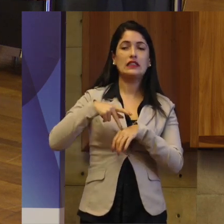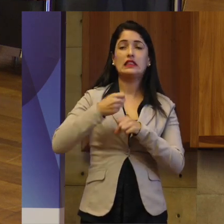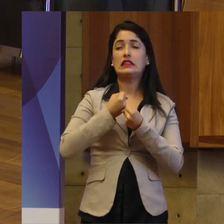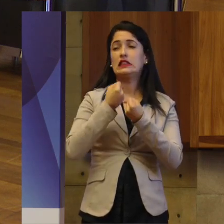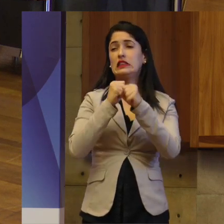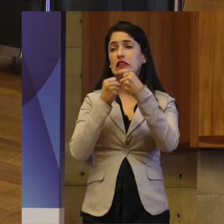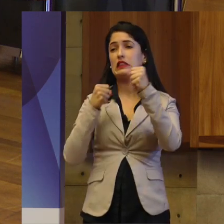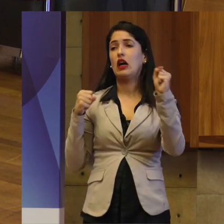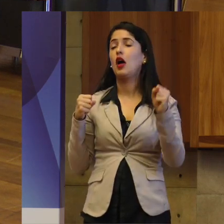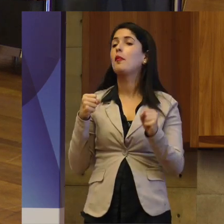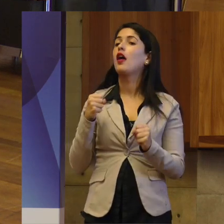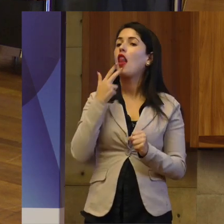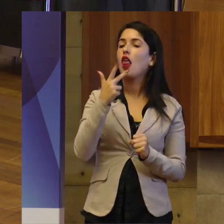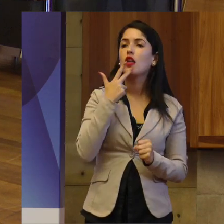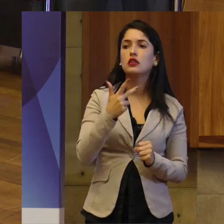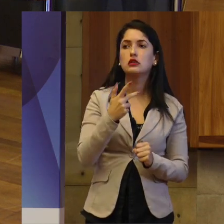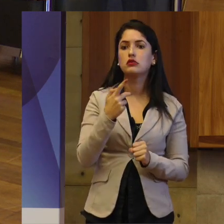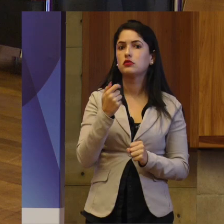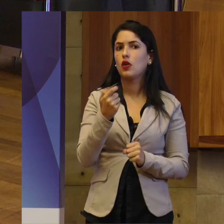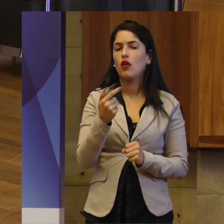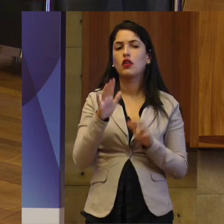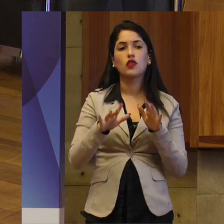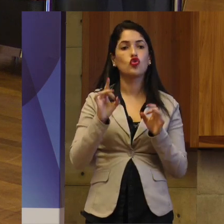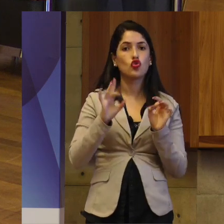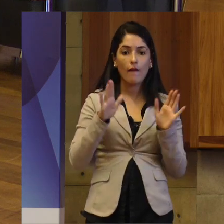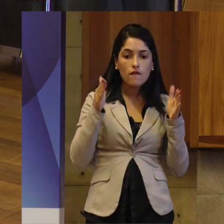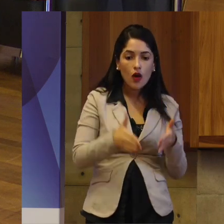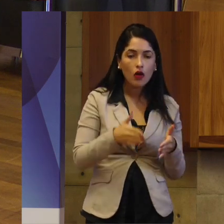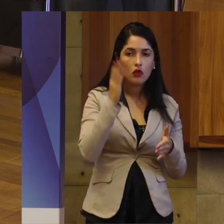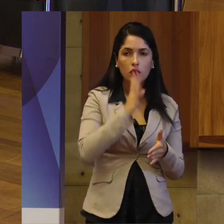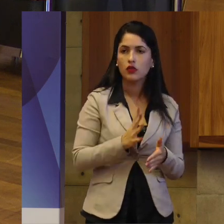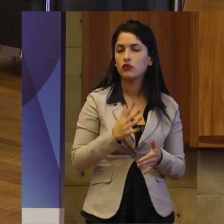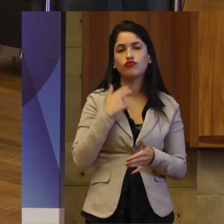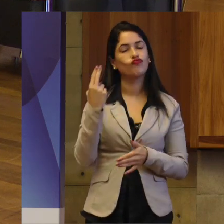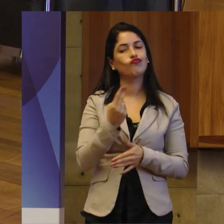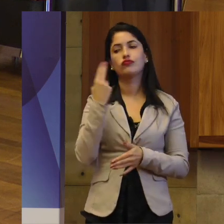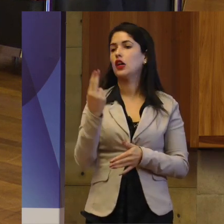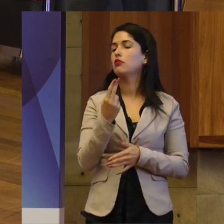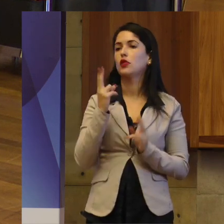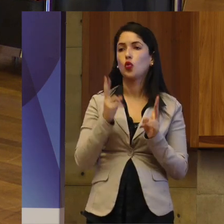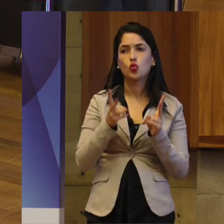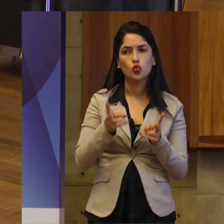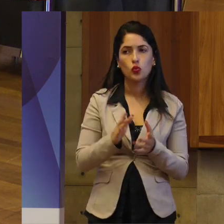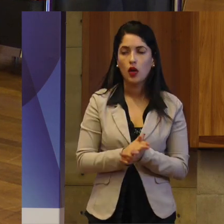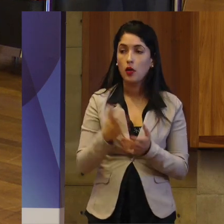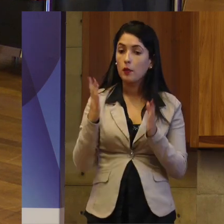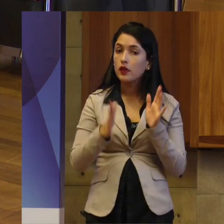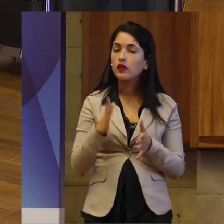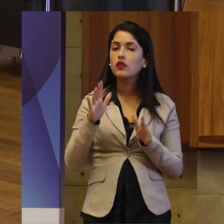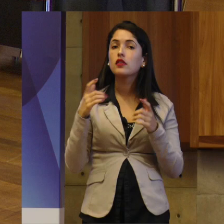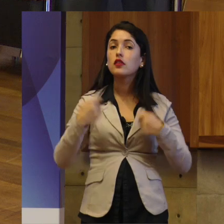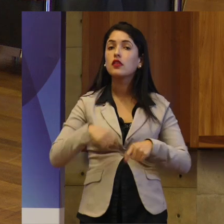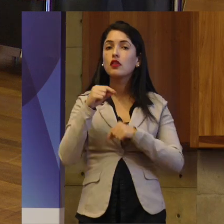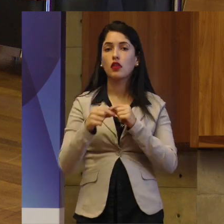pouco falada, muitas vezes a gente fica só nas questões brasileiras. Não vai dar para continuar assim. Dentro do programa Diplomacia de